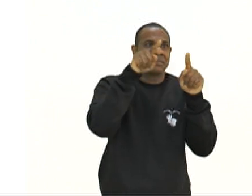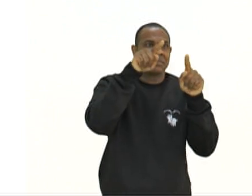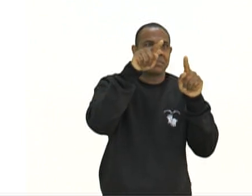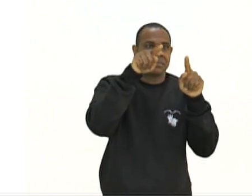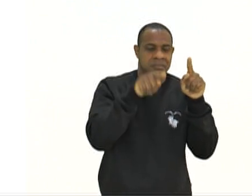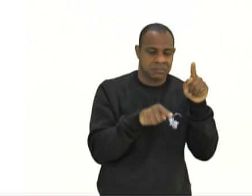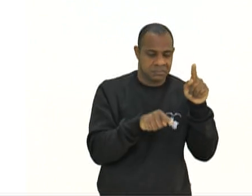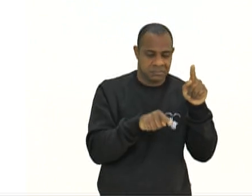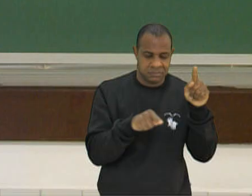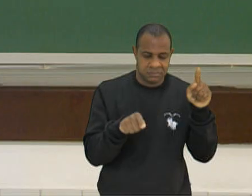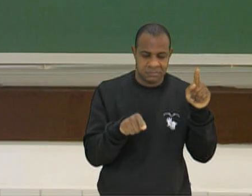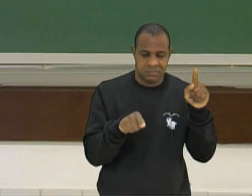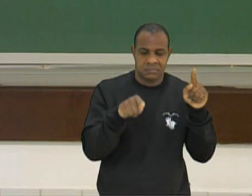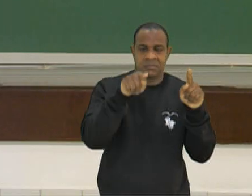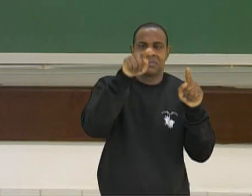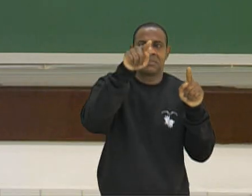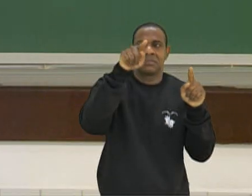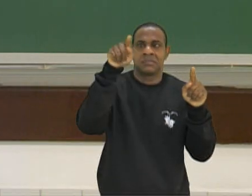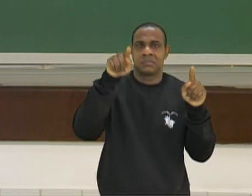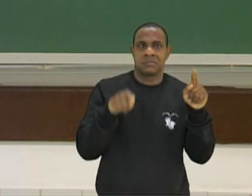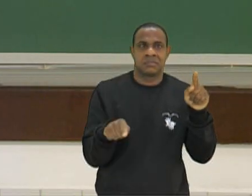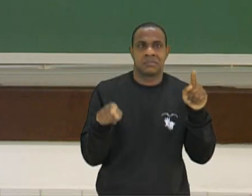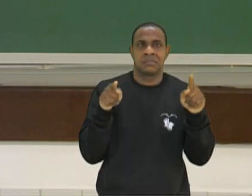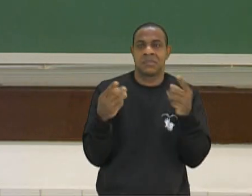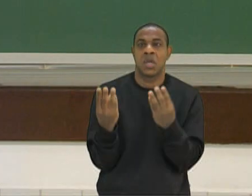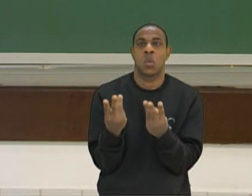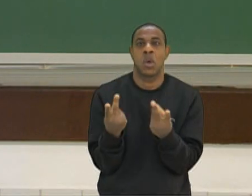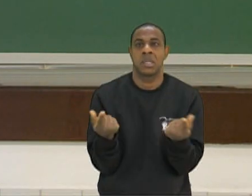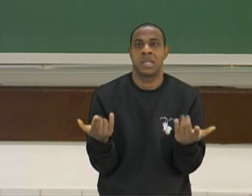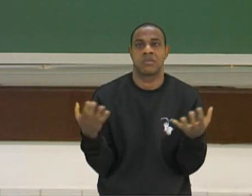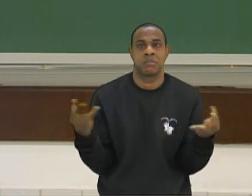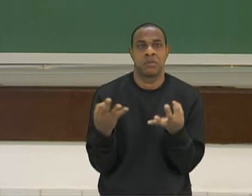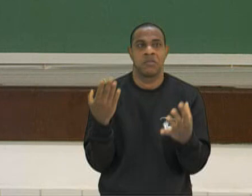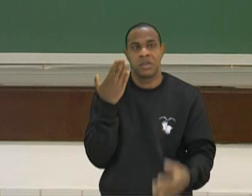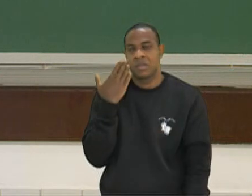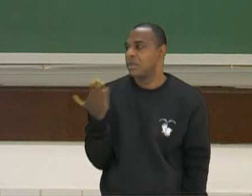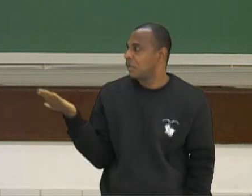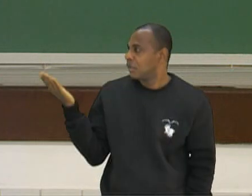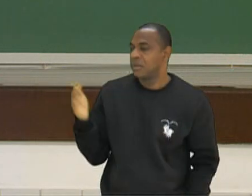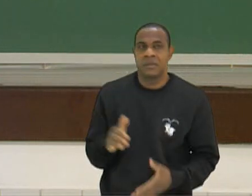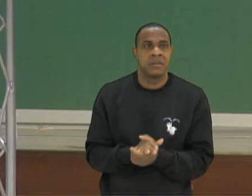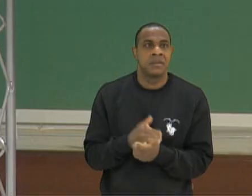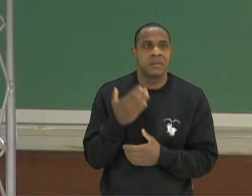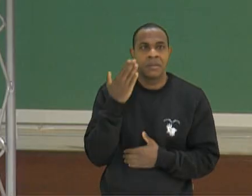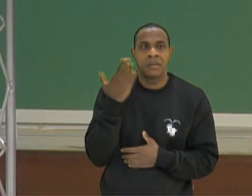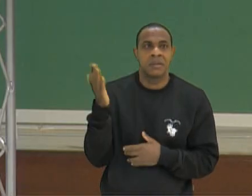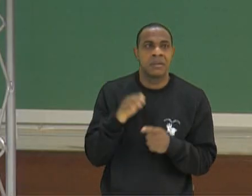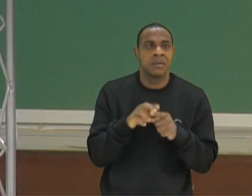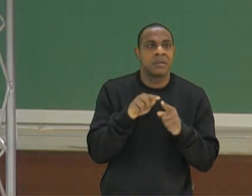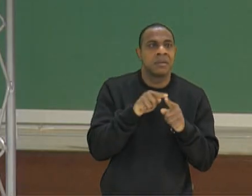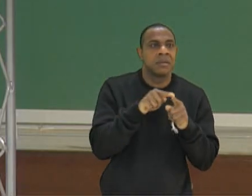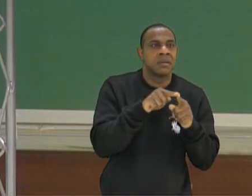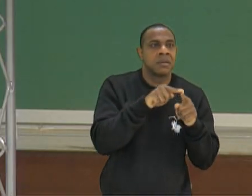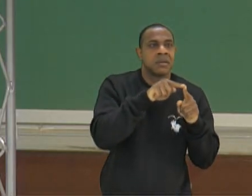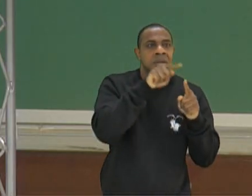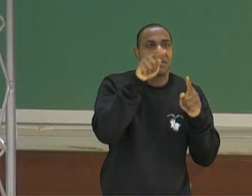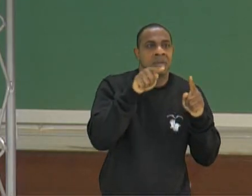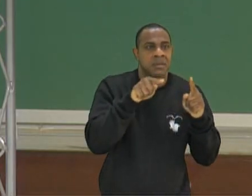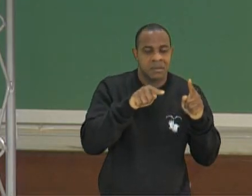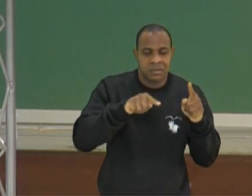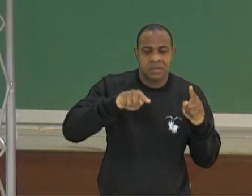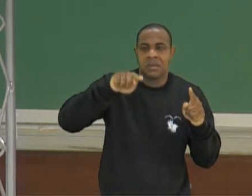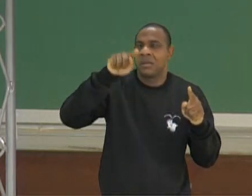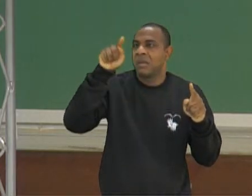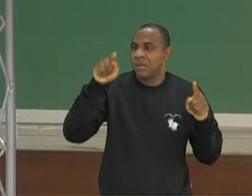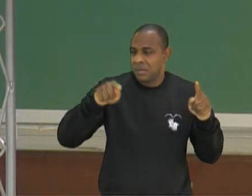você amplia a qualidade do que você vai fazer. Nessa sistemática, o que acontece? A oscilação, você consegue ter ela